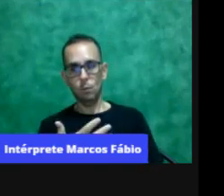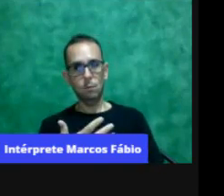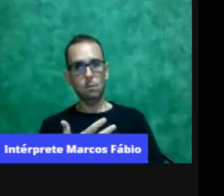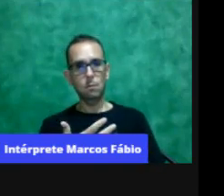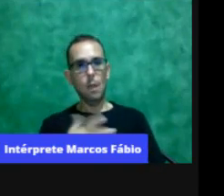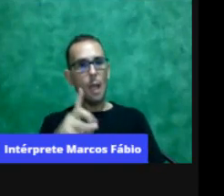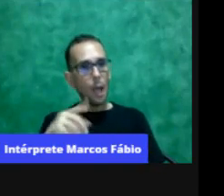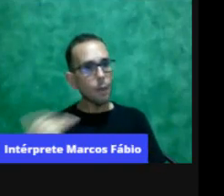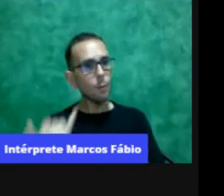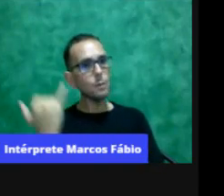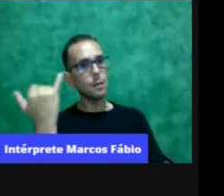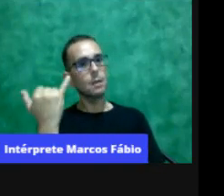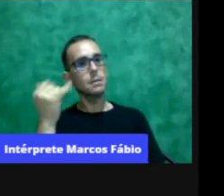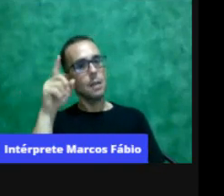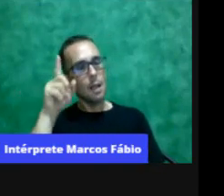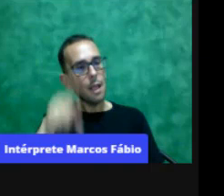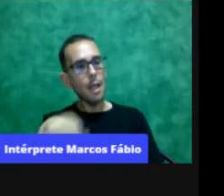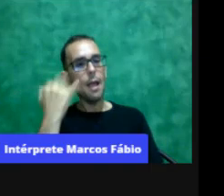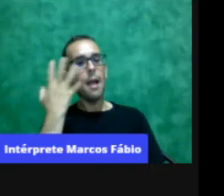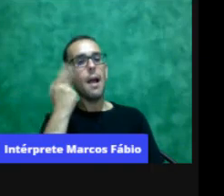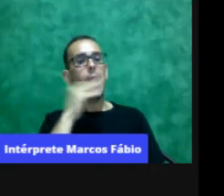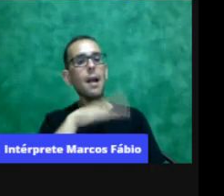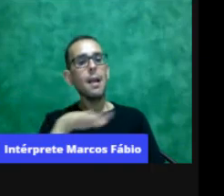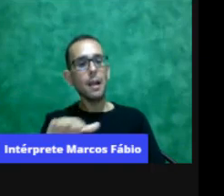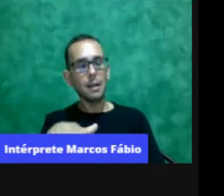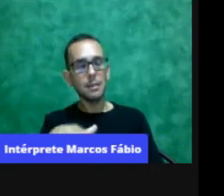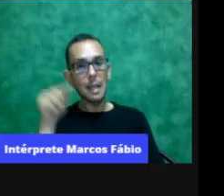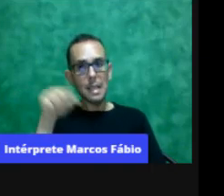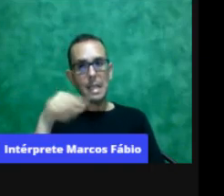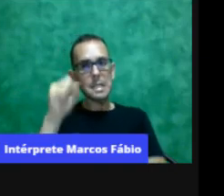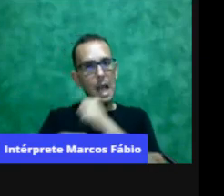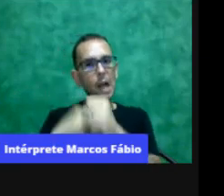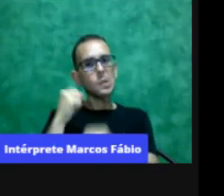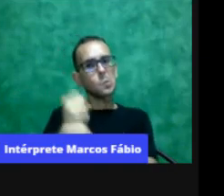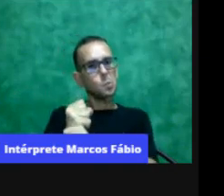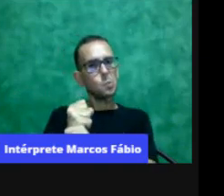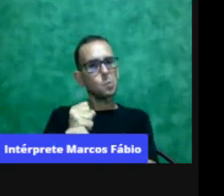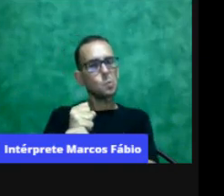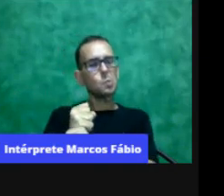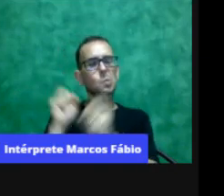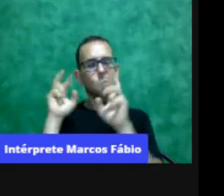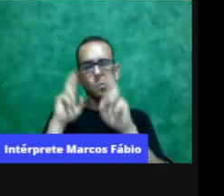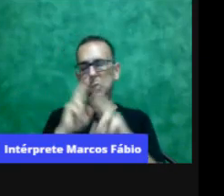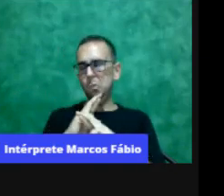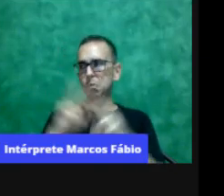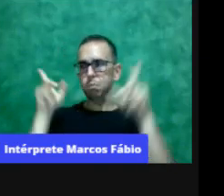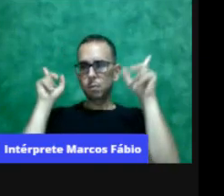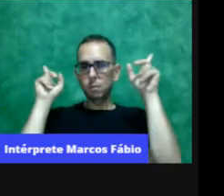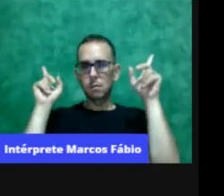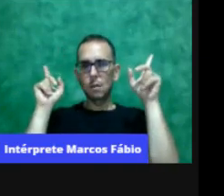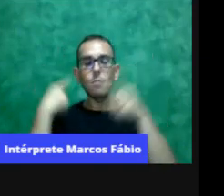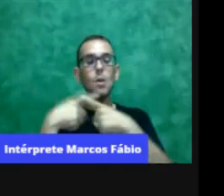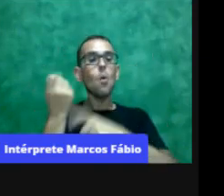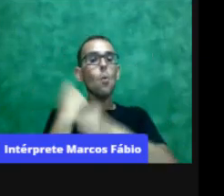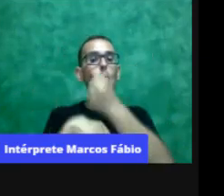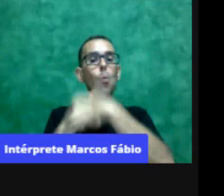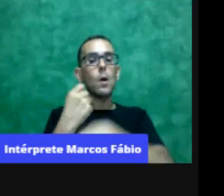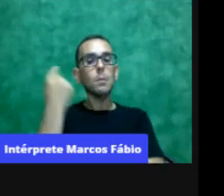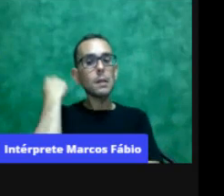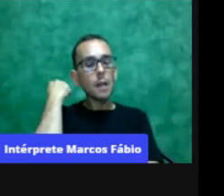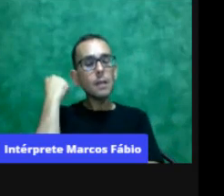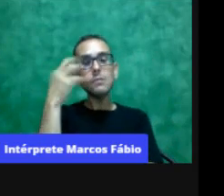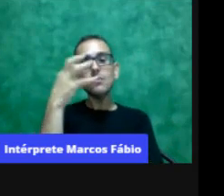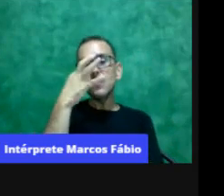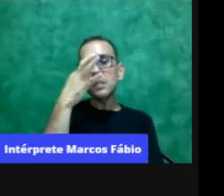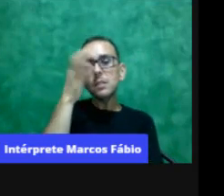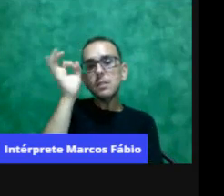importante, gente, é sempre que a criança, pelo menos, e esse ano foi um ano extremamente atípico, porque o ano passado vocês ainda viram um pouquinho